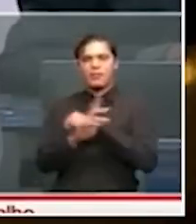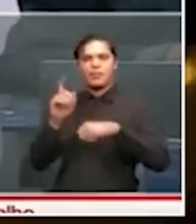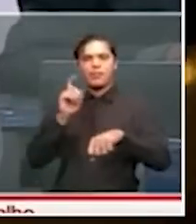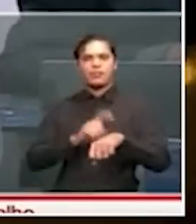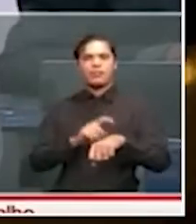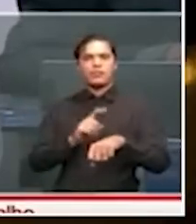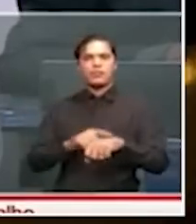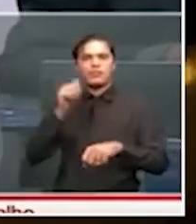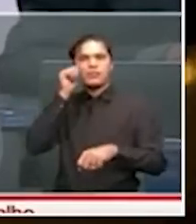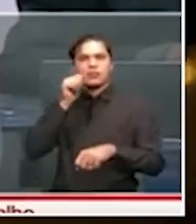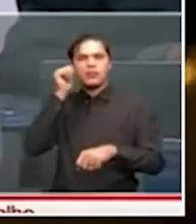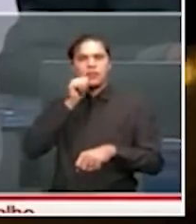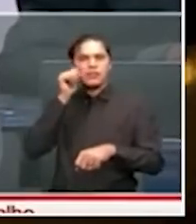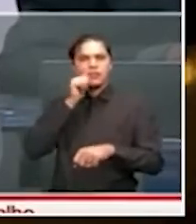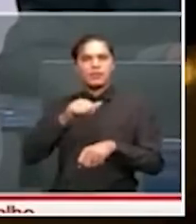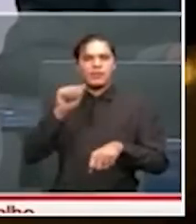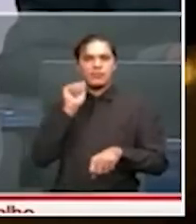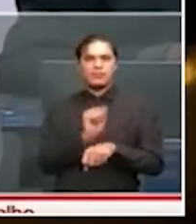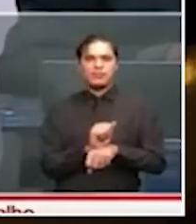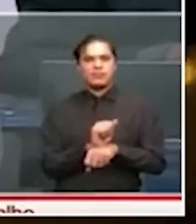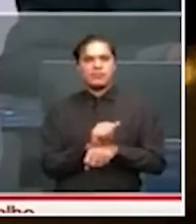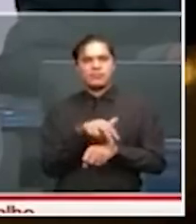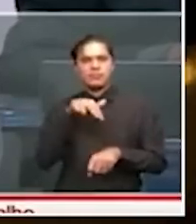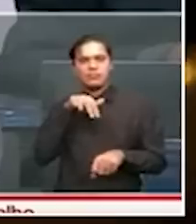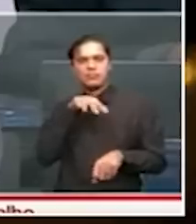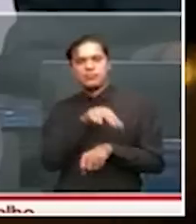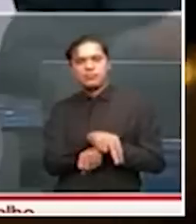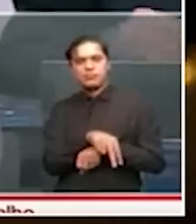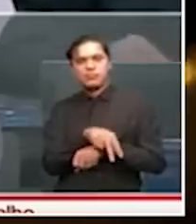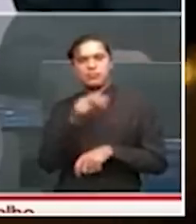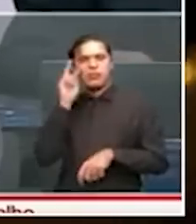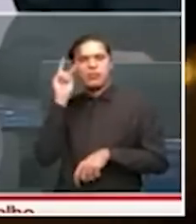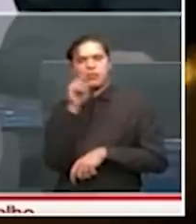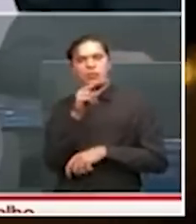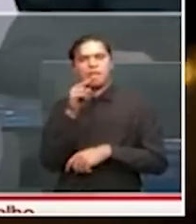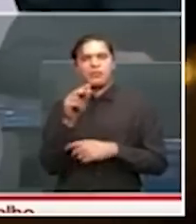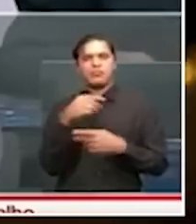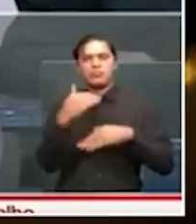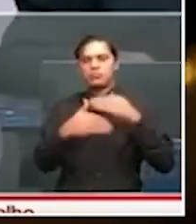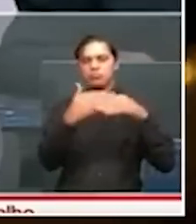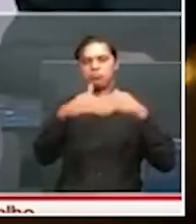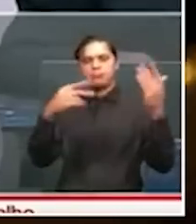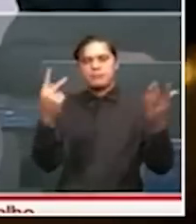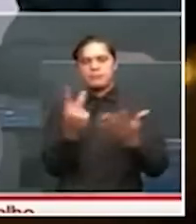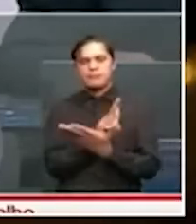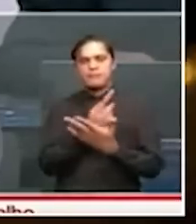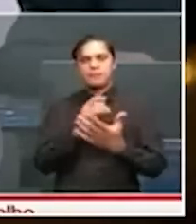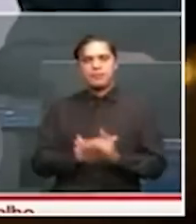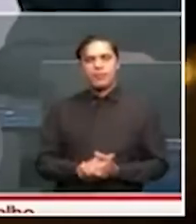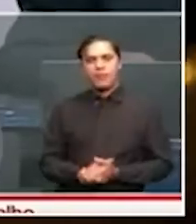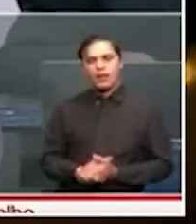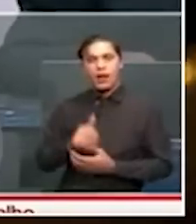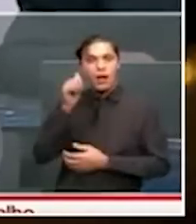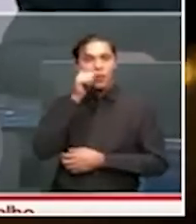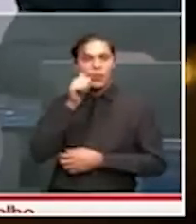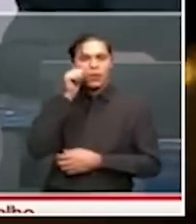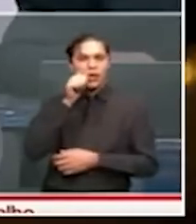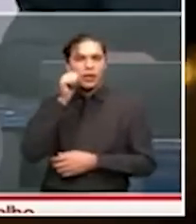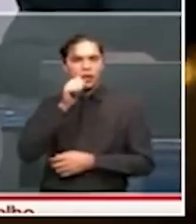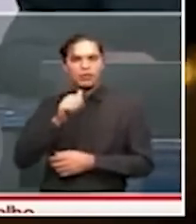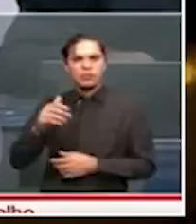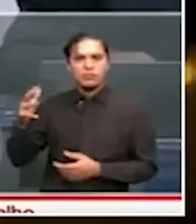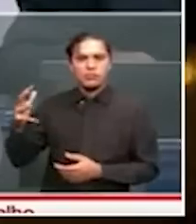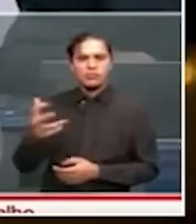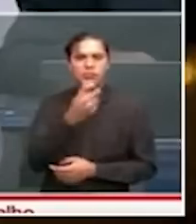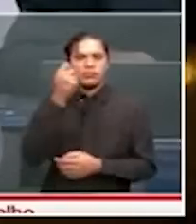petistas aí no estado para que eles votem escolhendo a sua esposa como conselheira de Tribunal de Contas. Veja, não estou analisando aqui caso